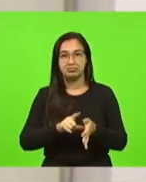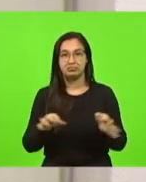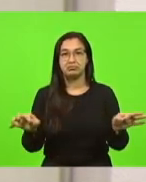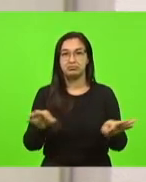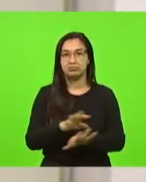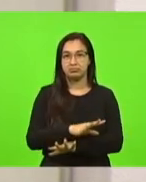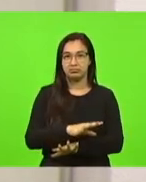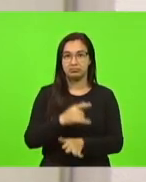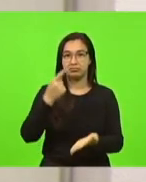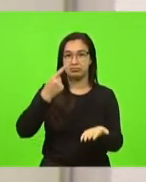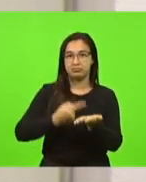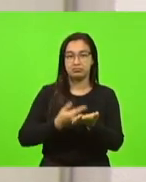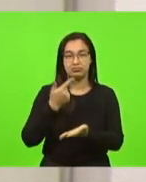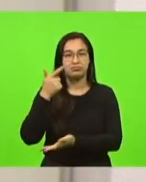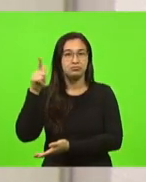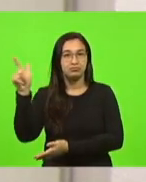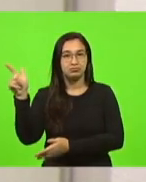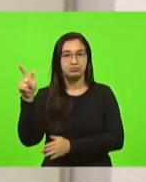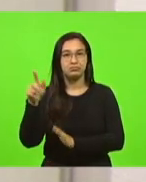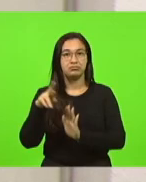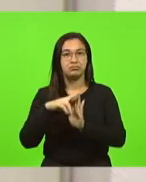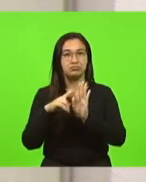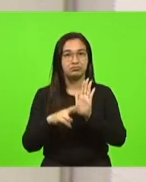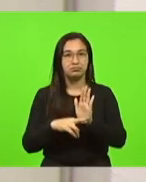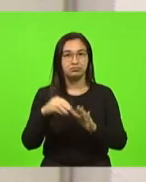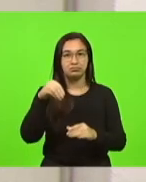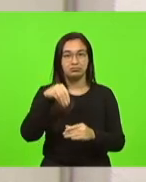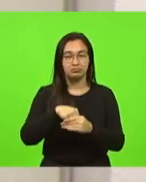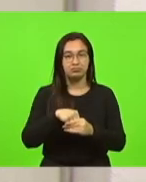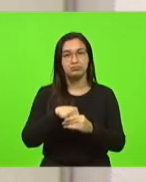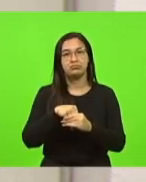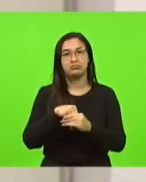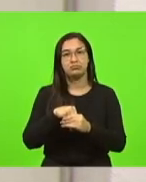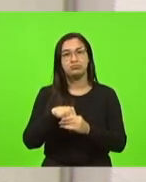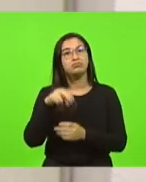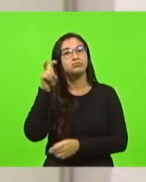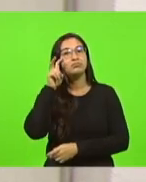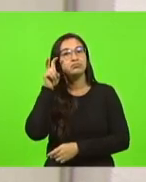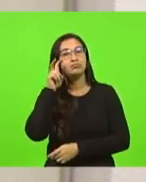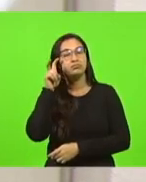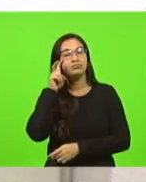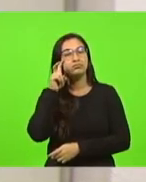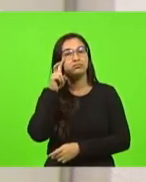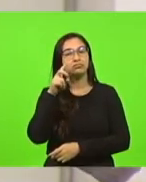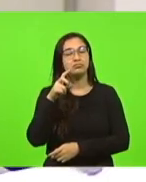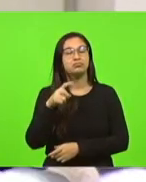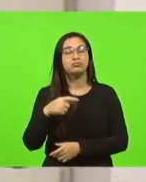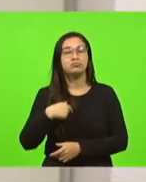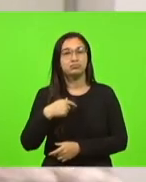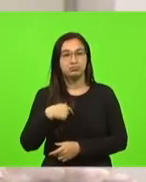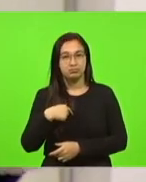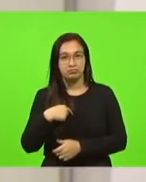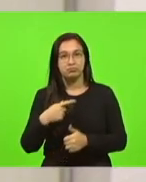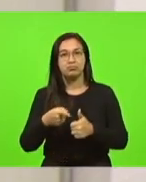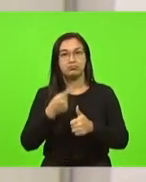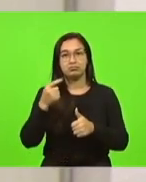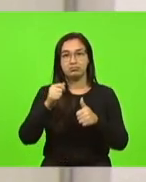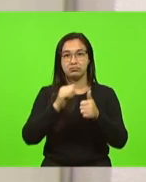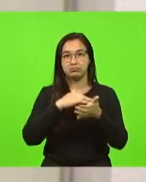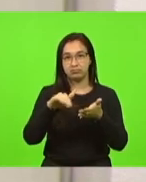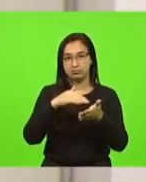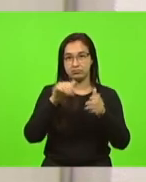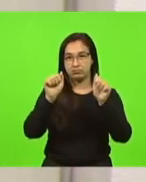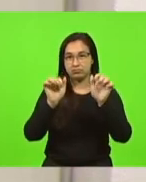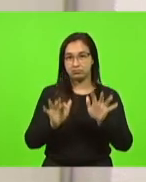antes de encerrar a sessão, convocou outra ordinária para quinta-feira, no horário regimental, para constar eu, primeiro